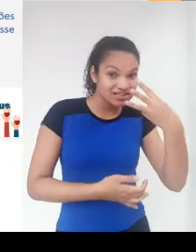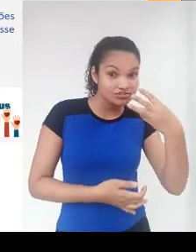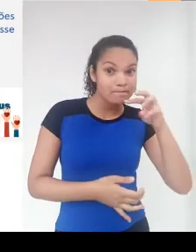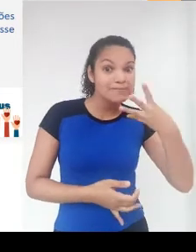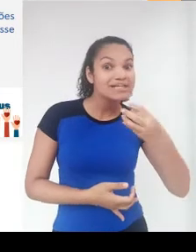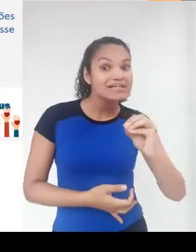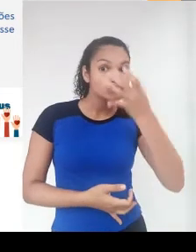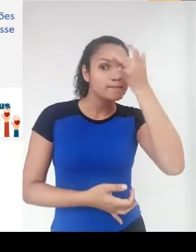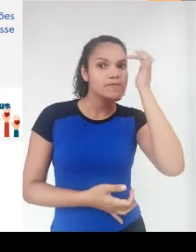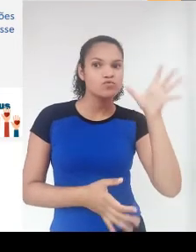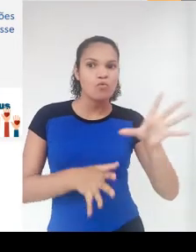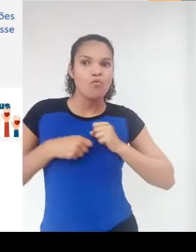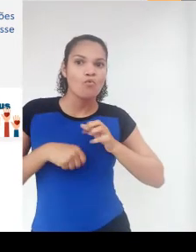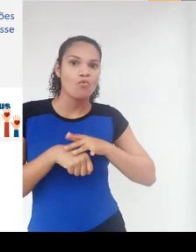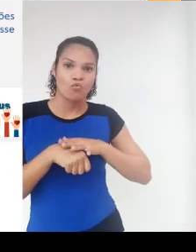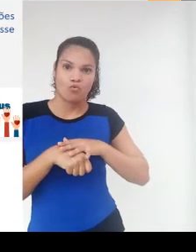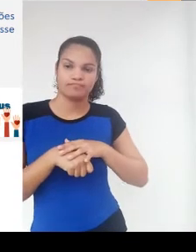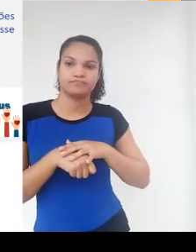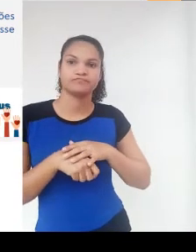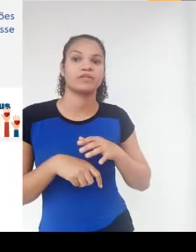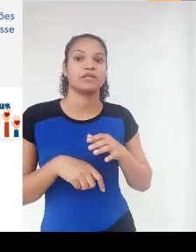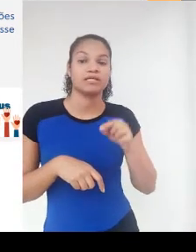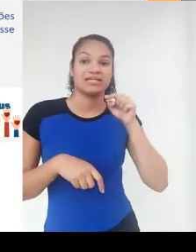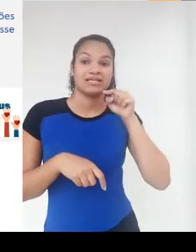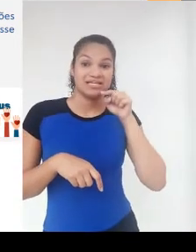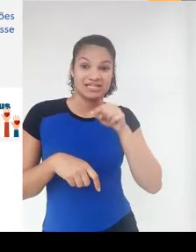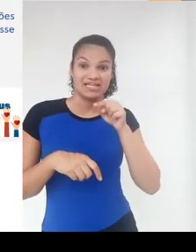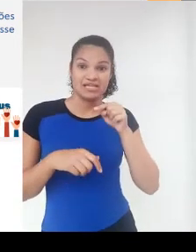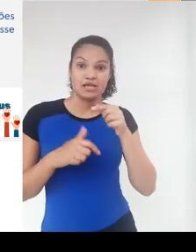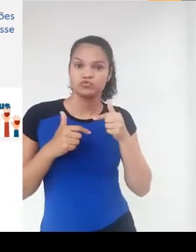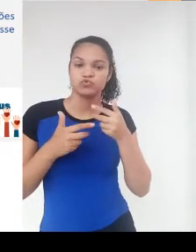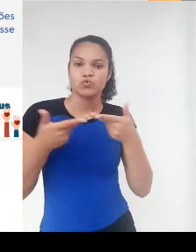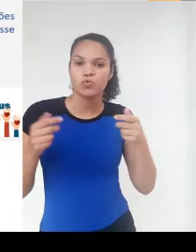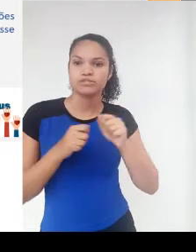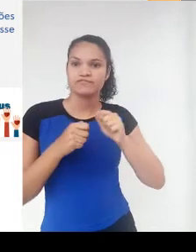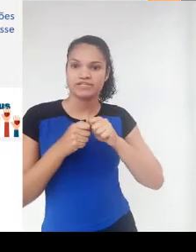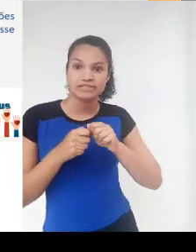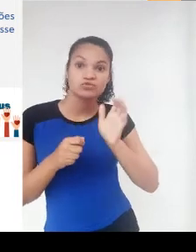que as intervenções até o final do mês passado já salvaram entre 21